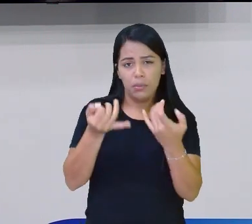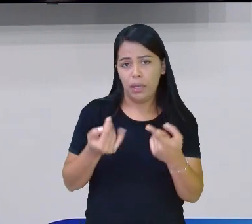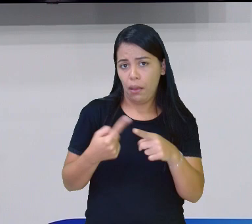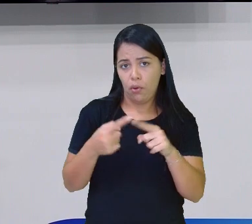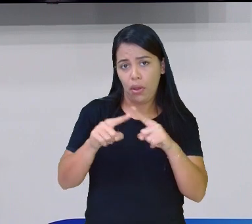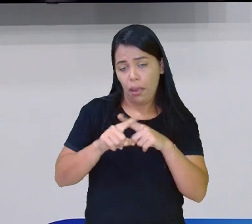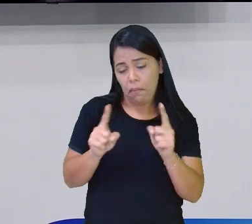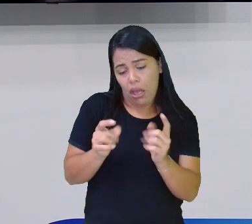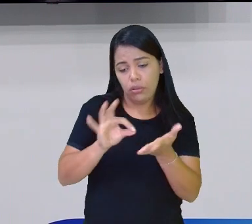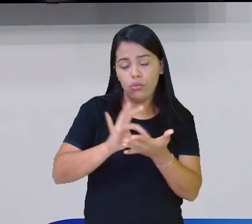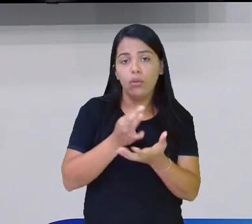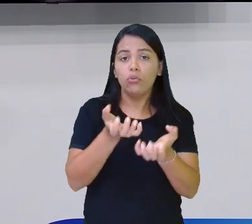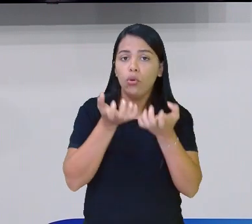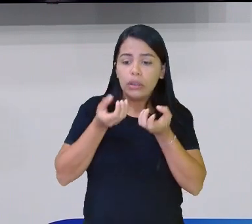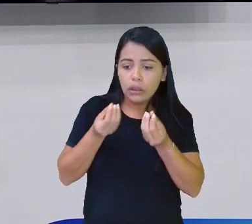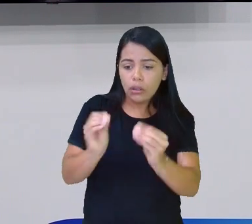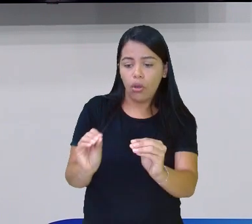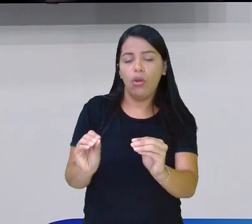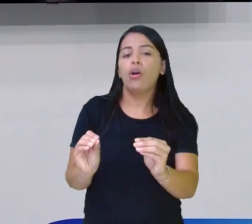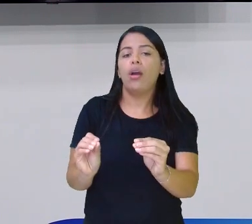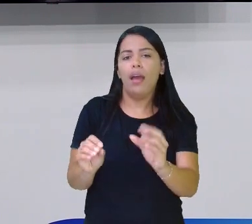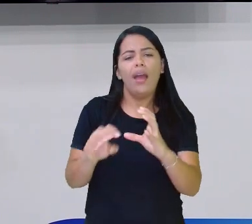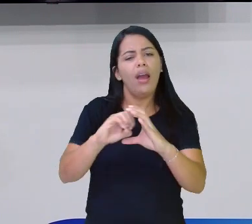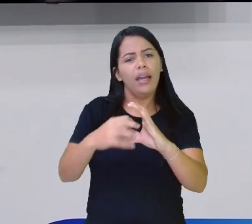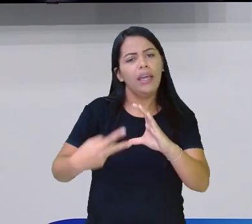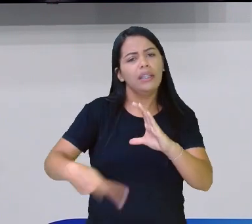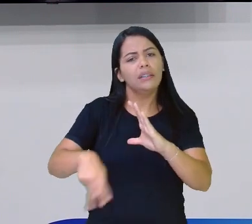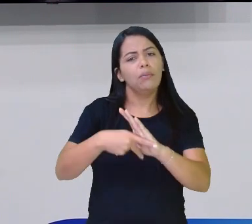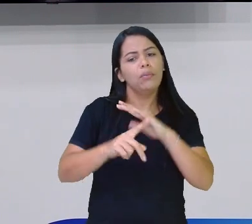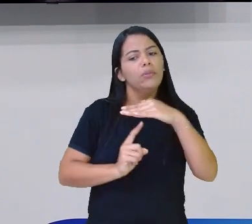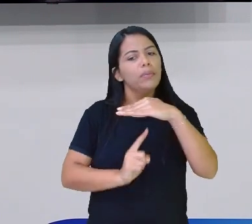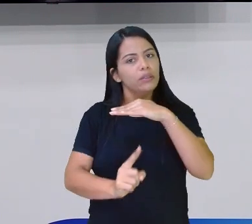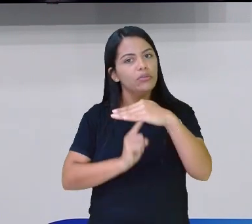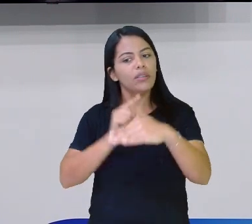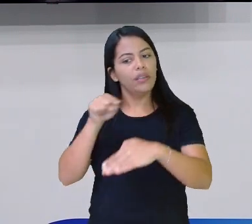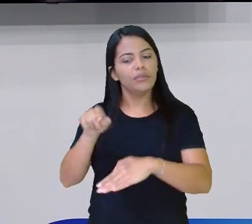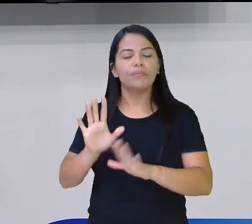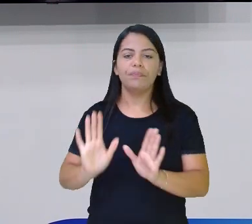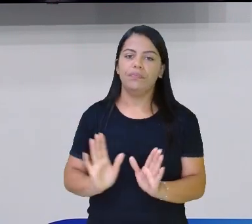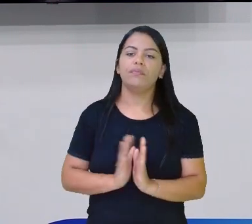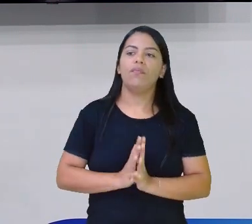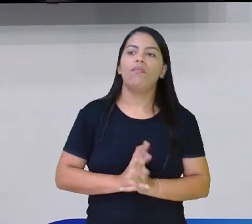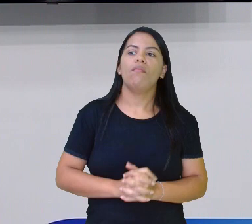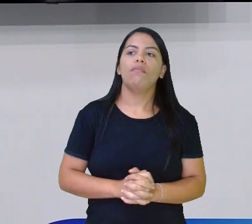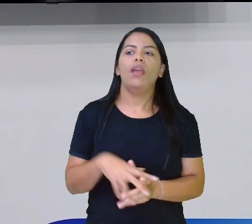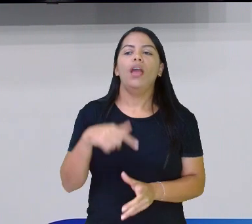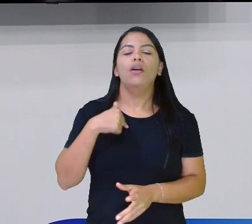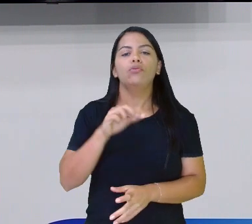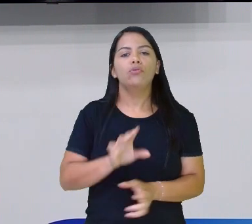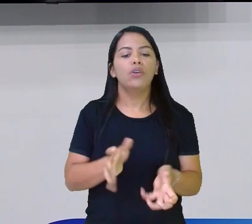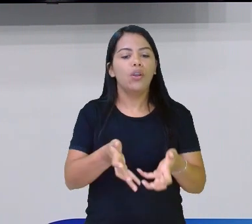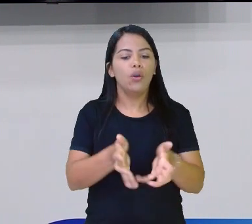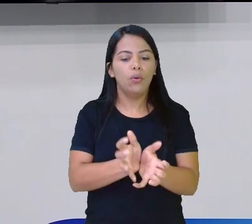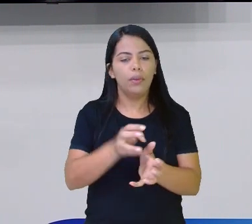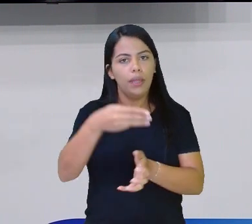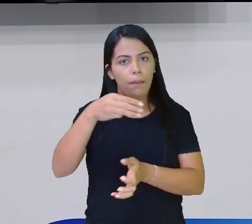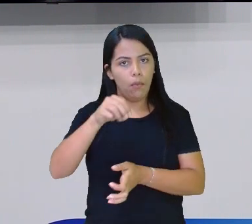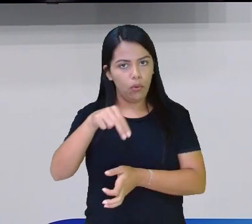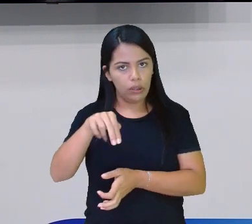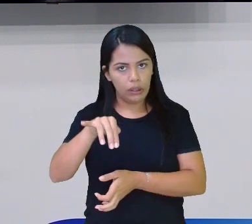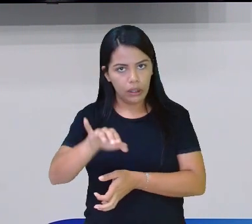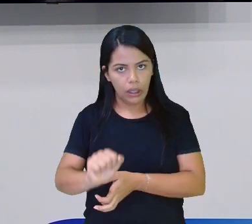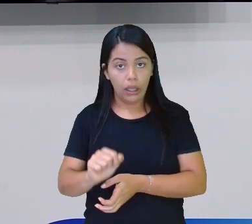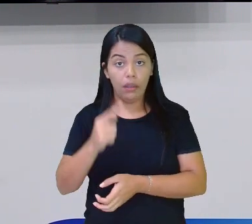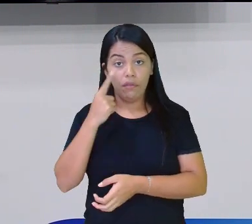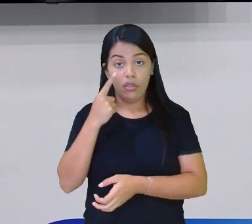ele quis colocar. Então, é uma característica. Outra coisa, como eu estou usando aqui a Turma da Mônica de exemplo, a cor da camisa